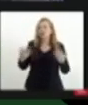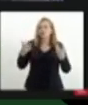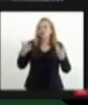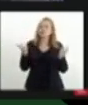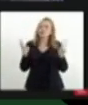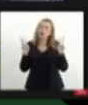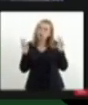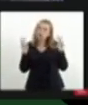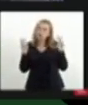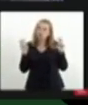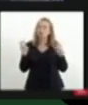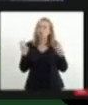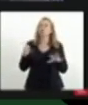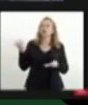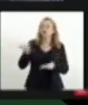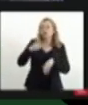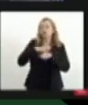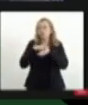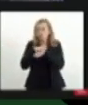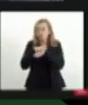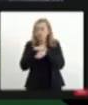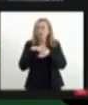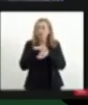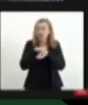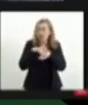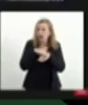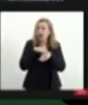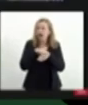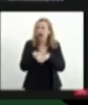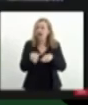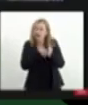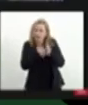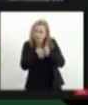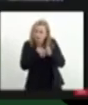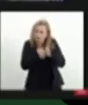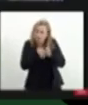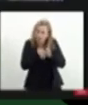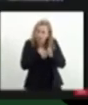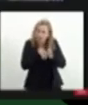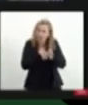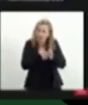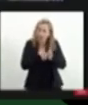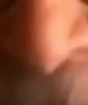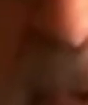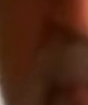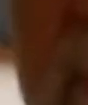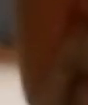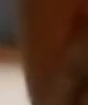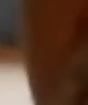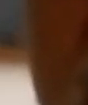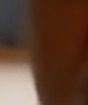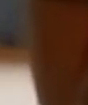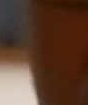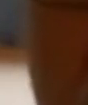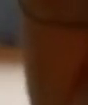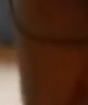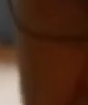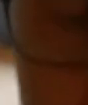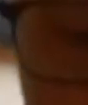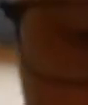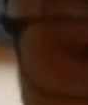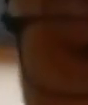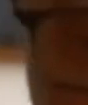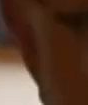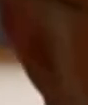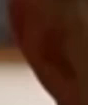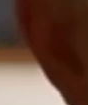e analisar com as concessionárias e com a ANP para ver se chega a um consenso. O deputado Luiz Paulo sugeriu